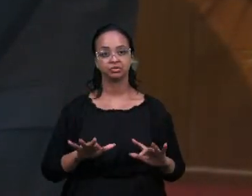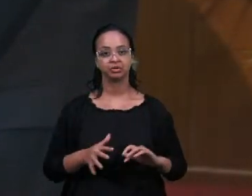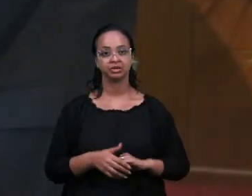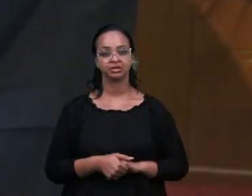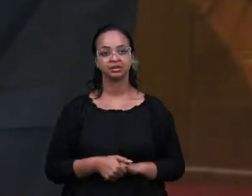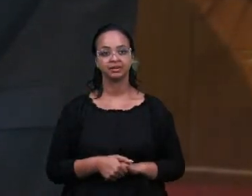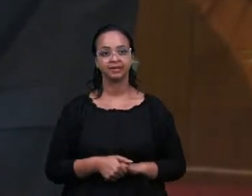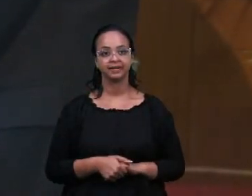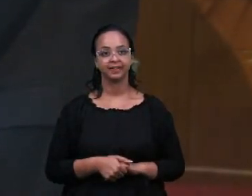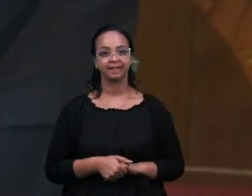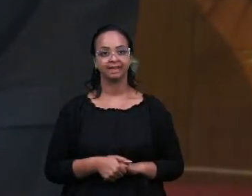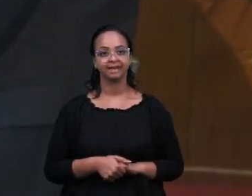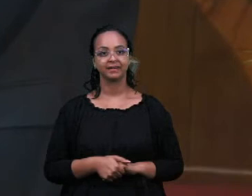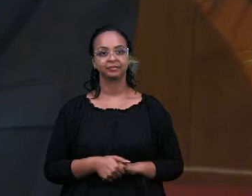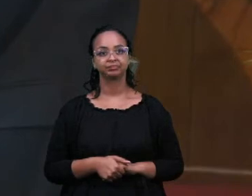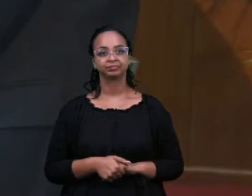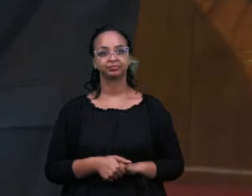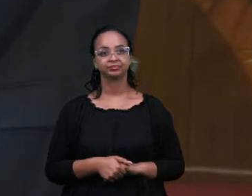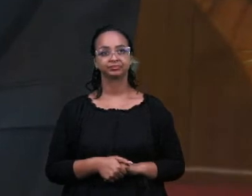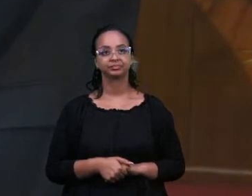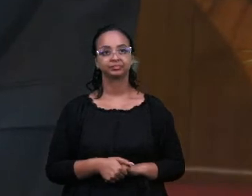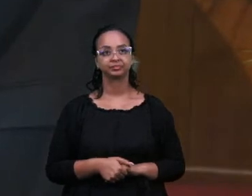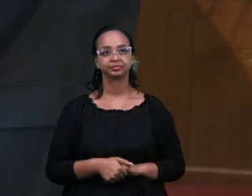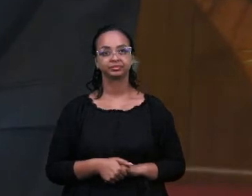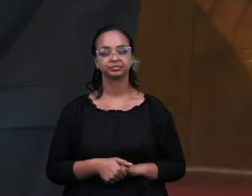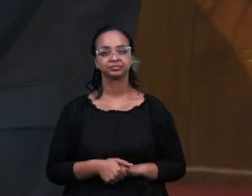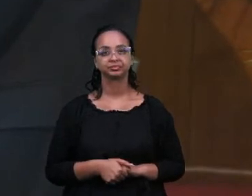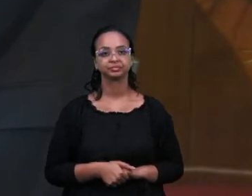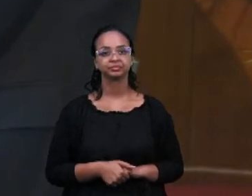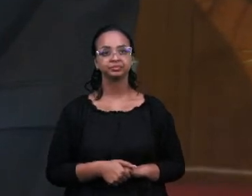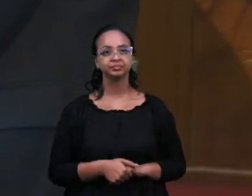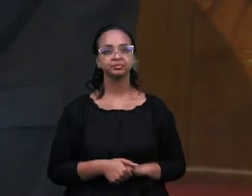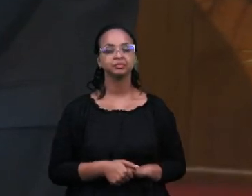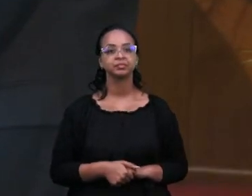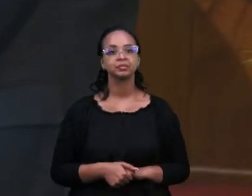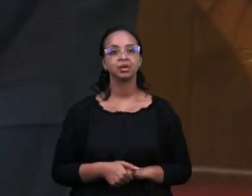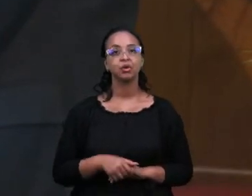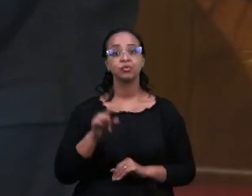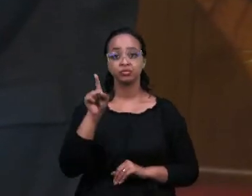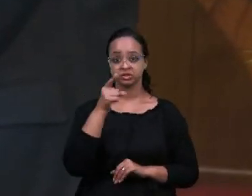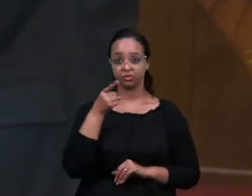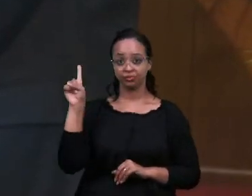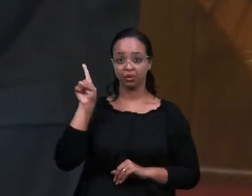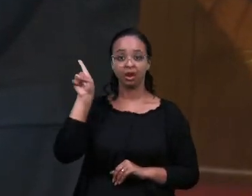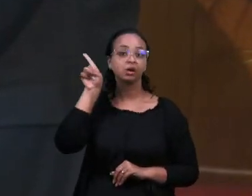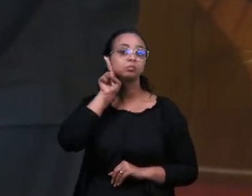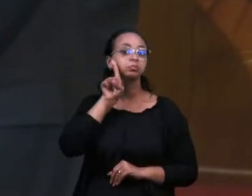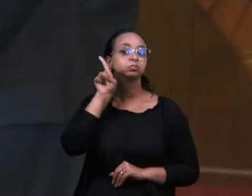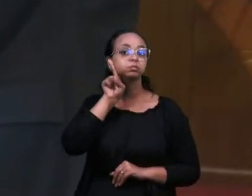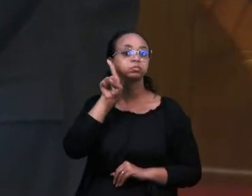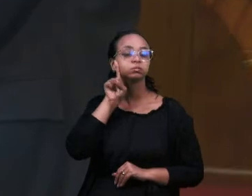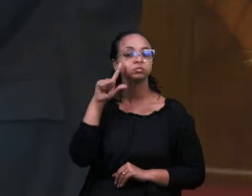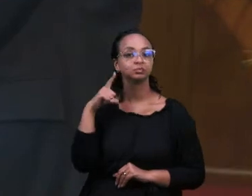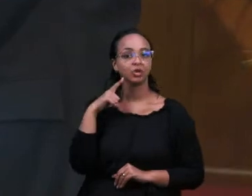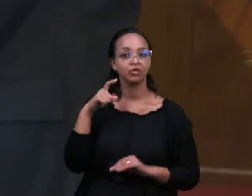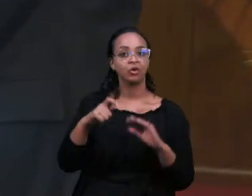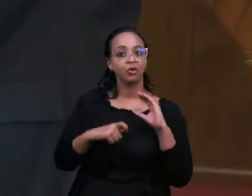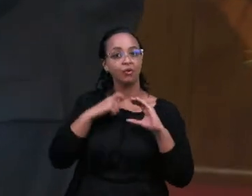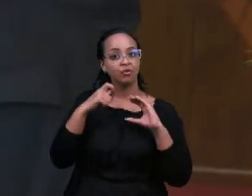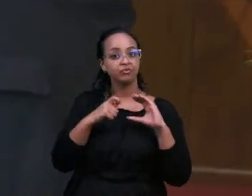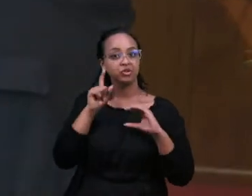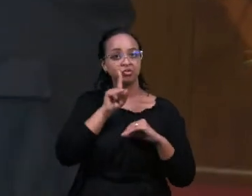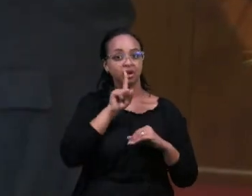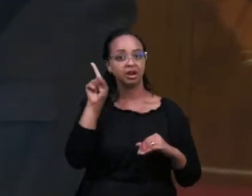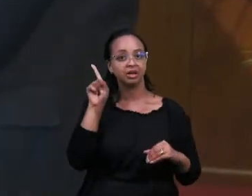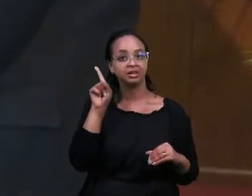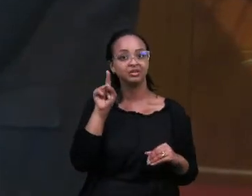bem. Tá certo. Você, inclusive, recentemente você esteve nos Estados Unidos, mandou até um vídeo pra gente, né, lá nos Estados Unidos. Foi